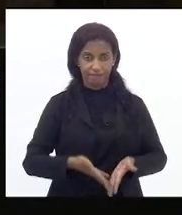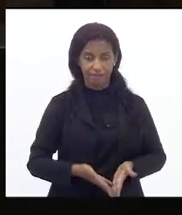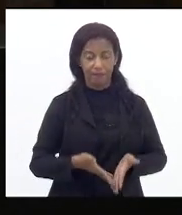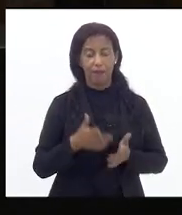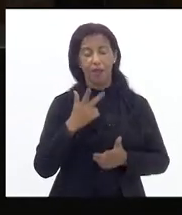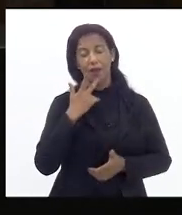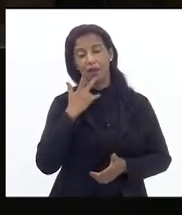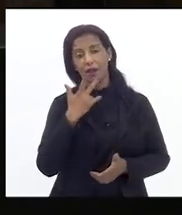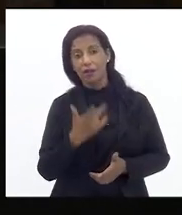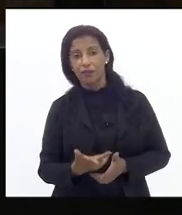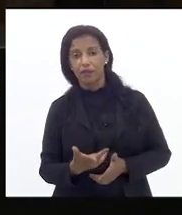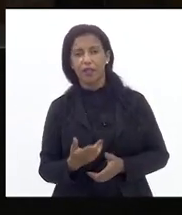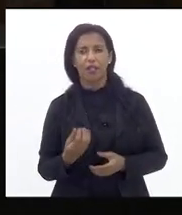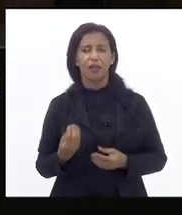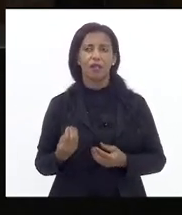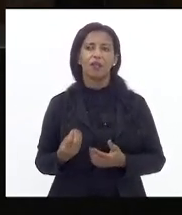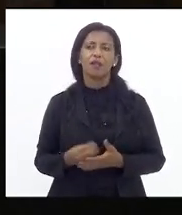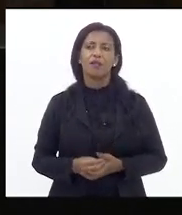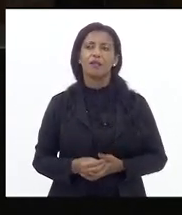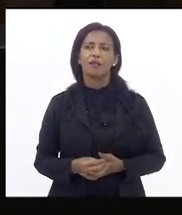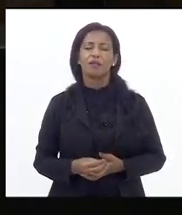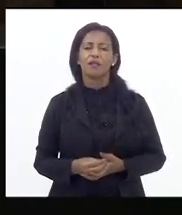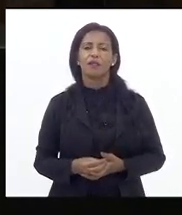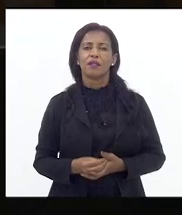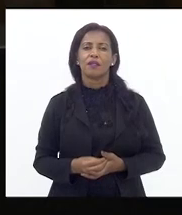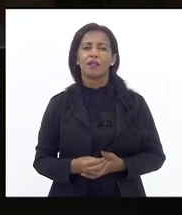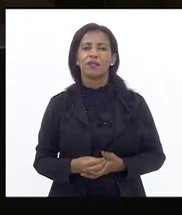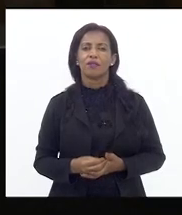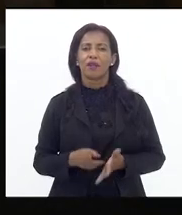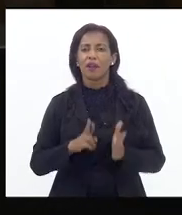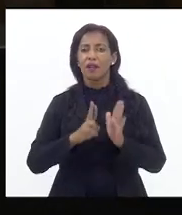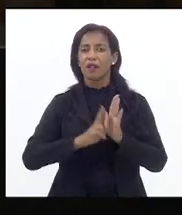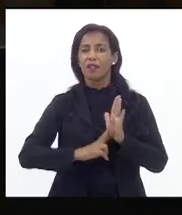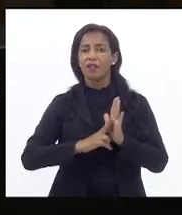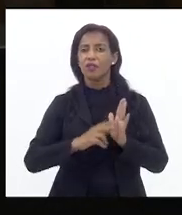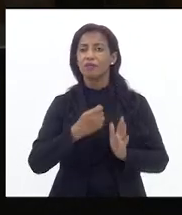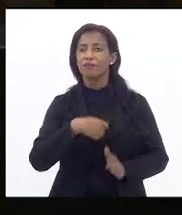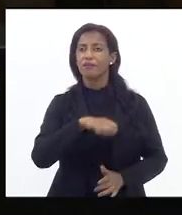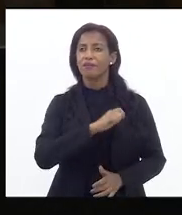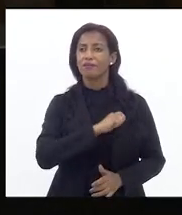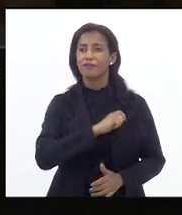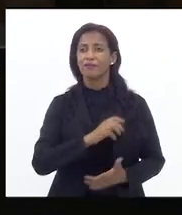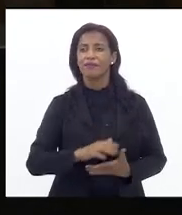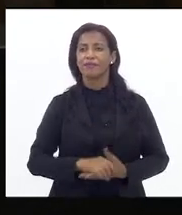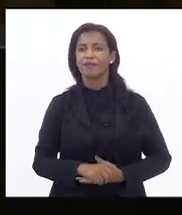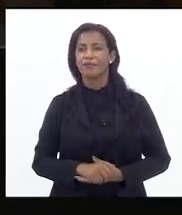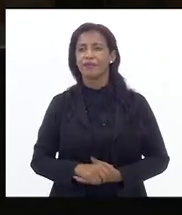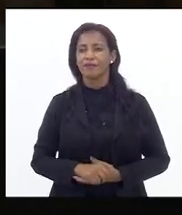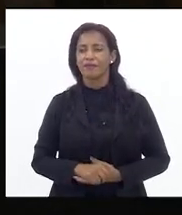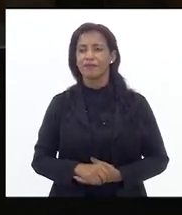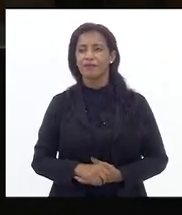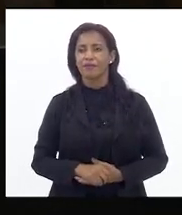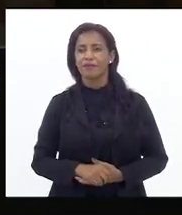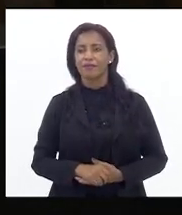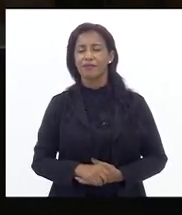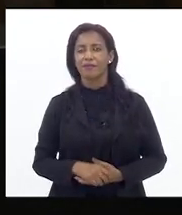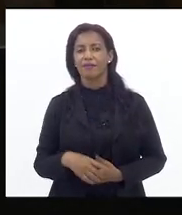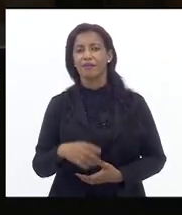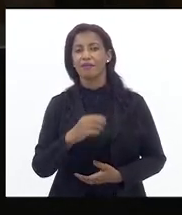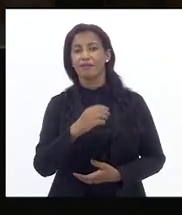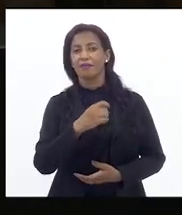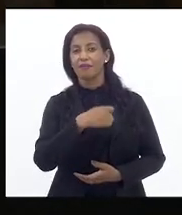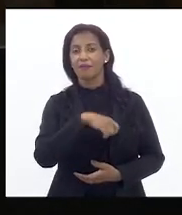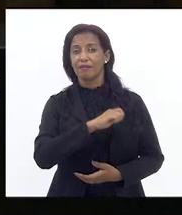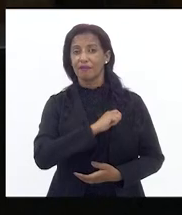falar quando se como nós vamos falar de regime de recuperação fiscal liga para mim que eu esqueci desculpa regime de